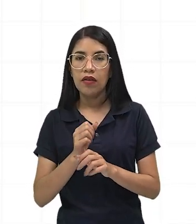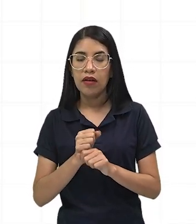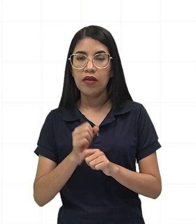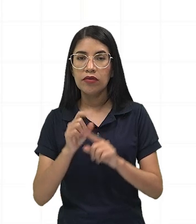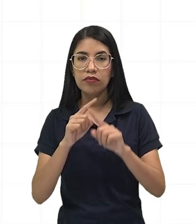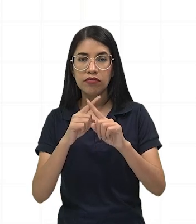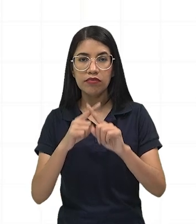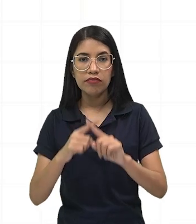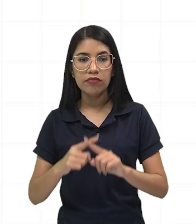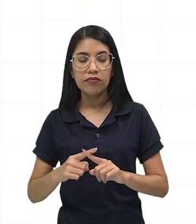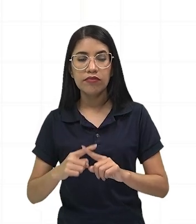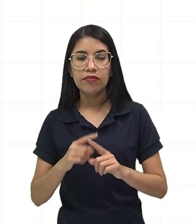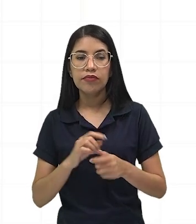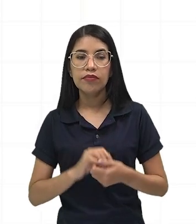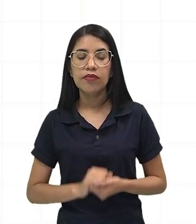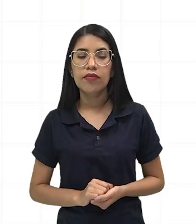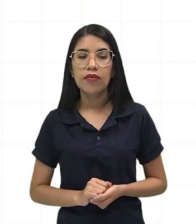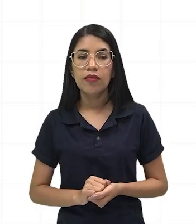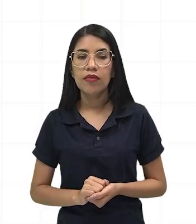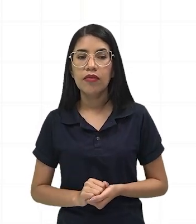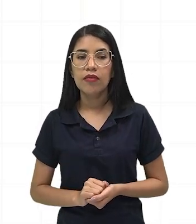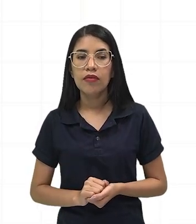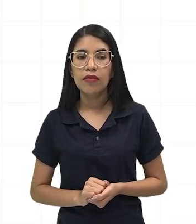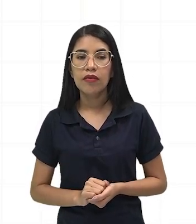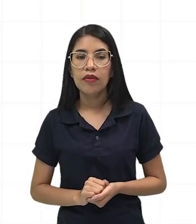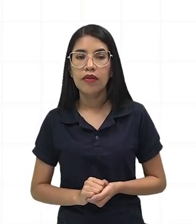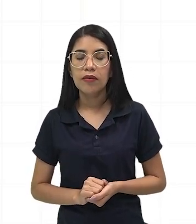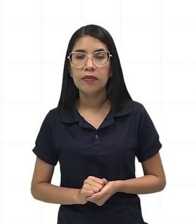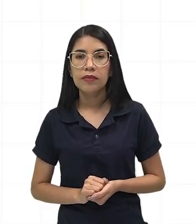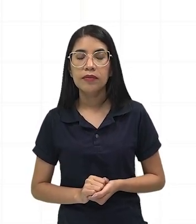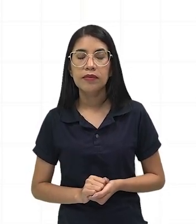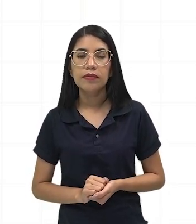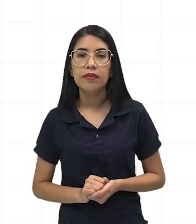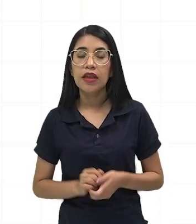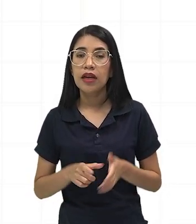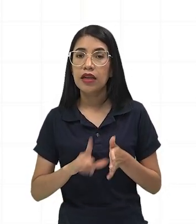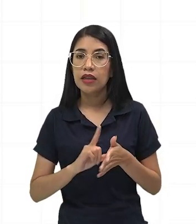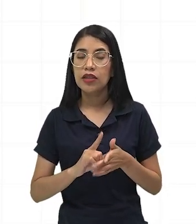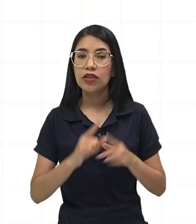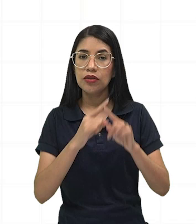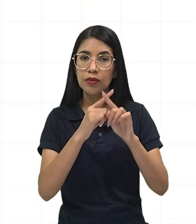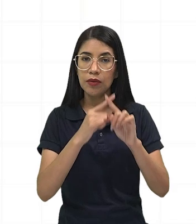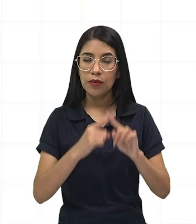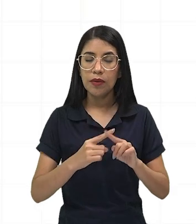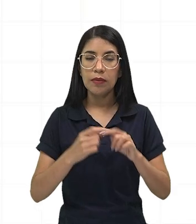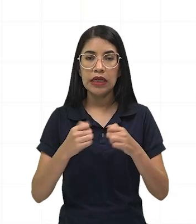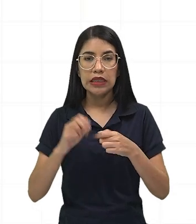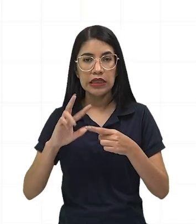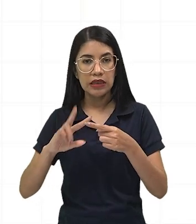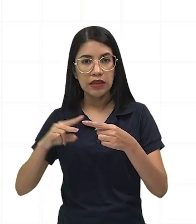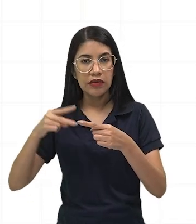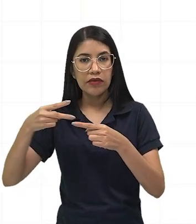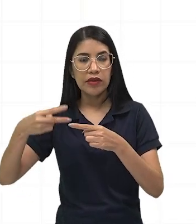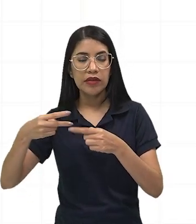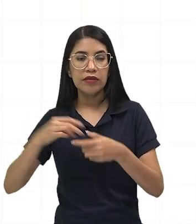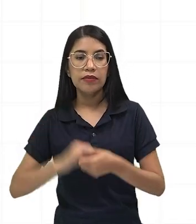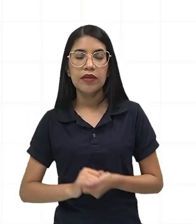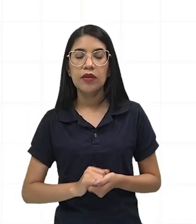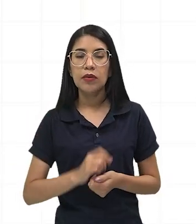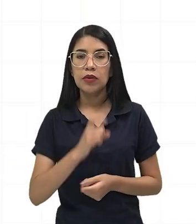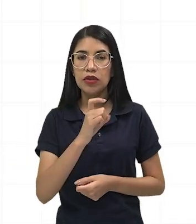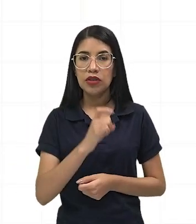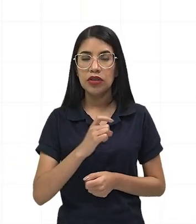regra de proporção. Antes de aplicar, inverte. Só uma delas. Então lá vai. X